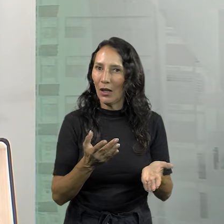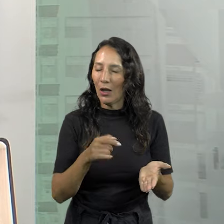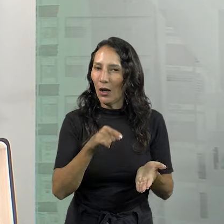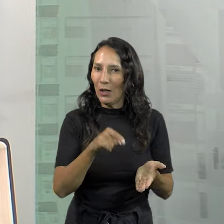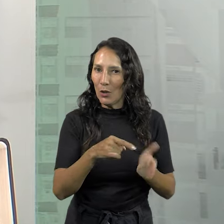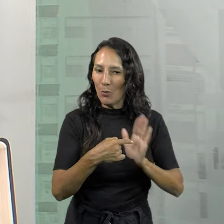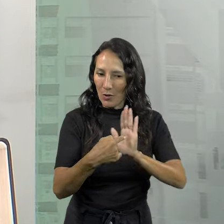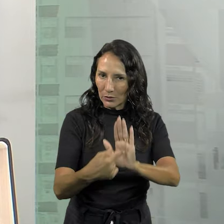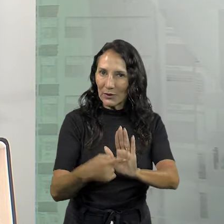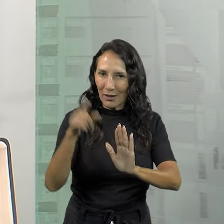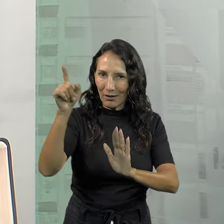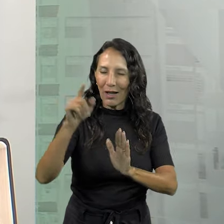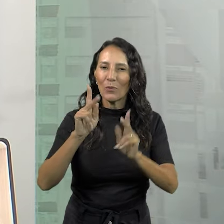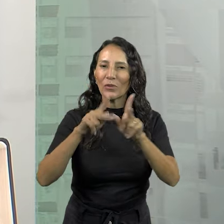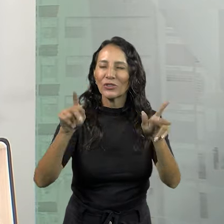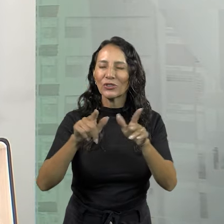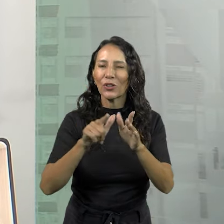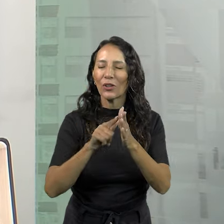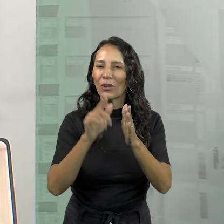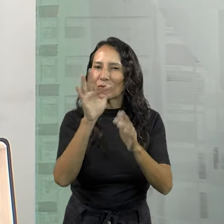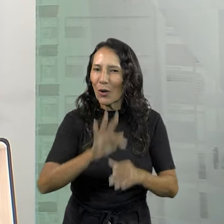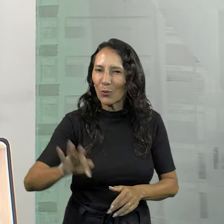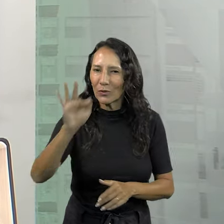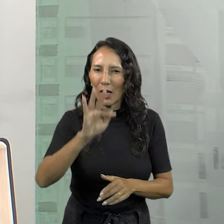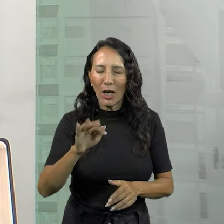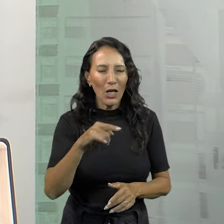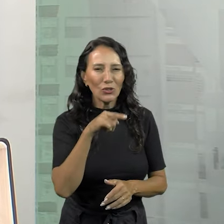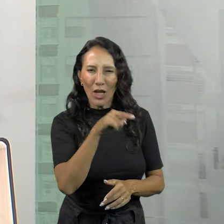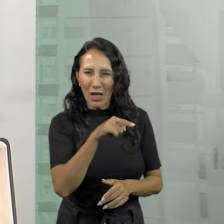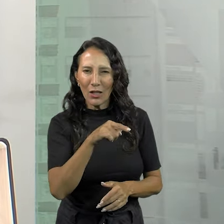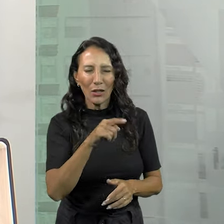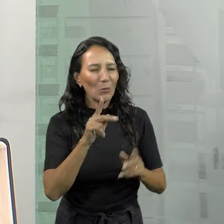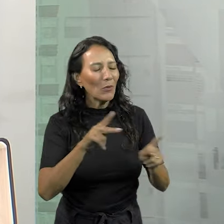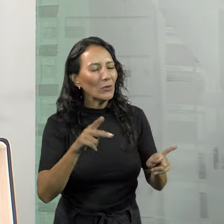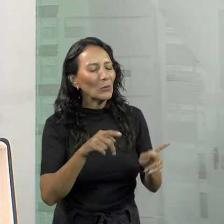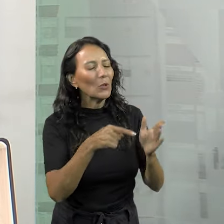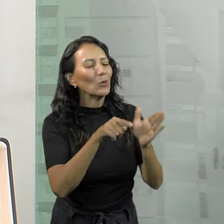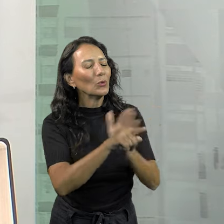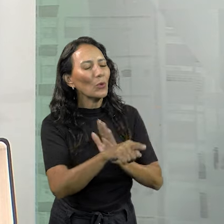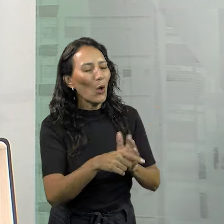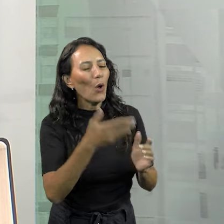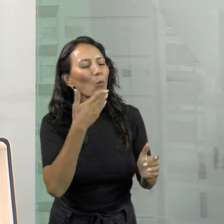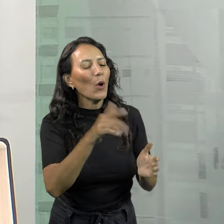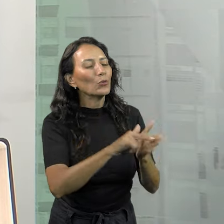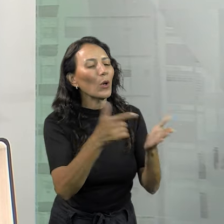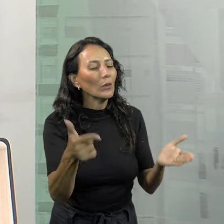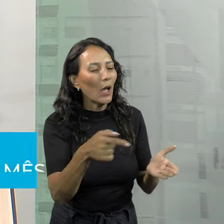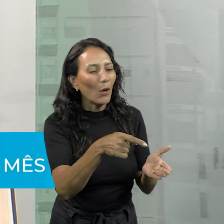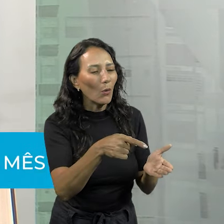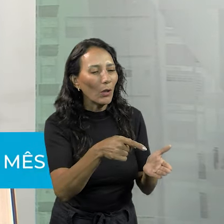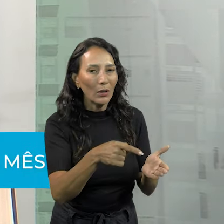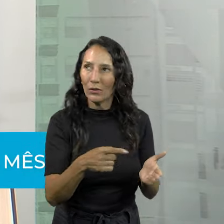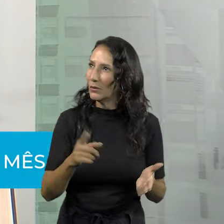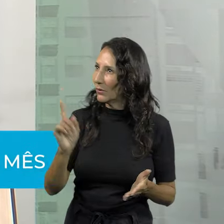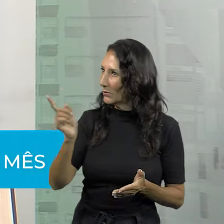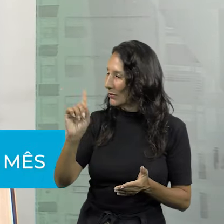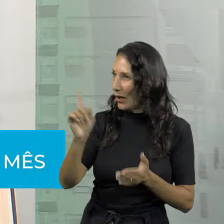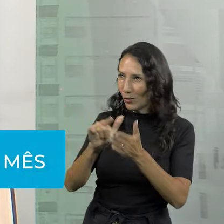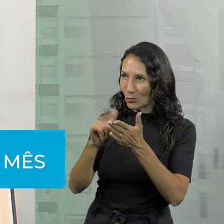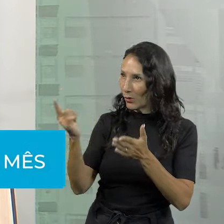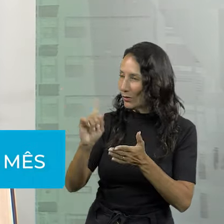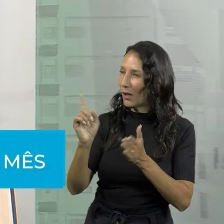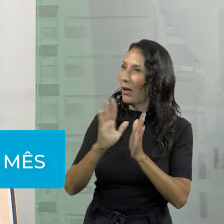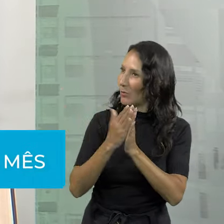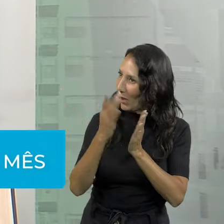Ele perguntou em qual jornal estava escrito. Eu falei, não, isso não está em jornal, isso está na Bíblia. Ele falou, não, mas isso é a realidade que nós estamos